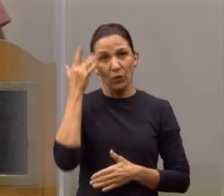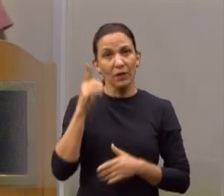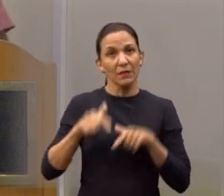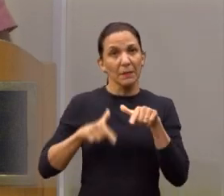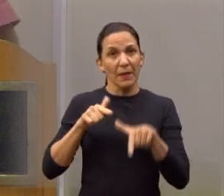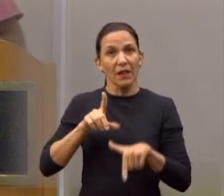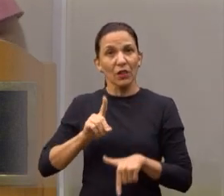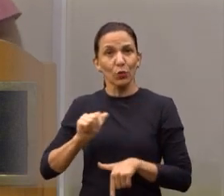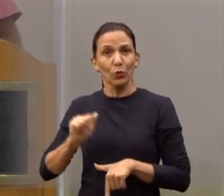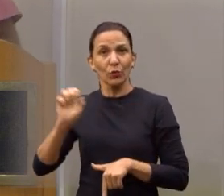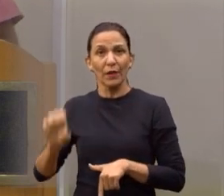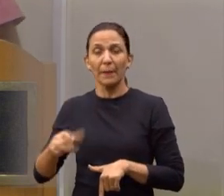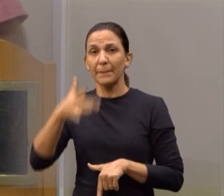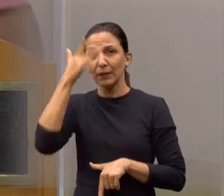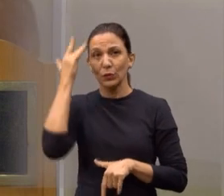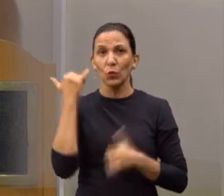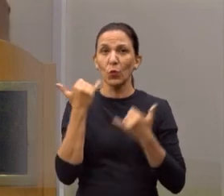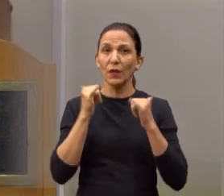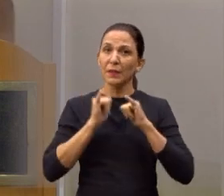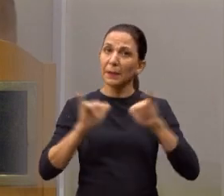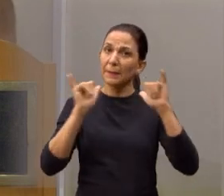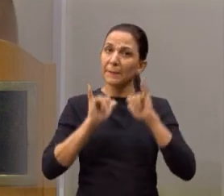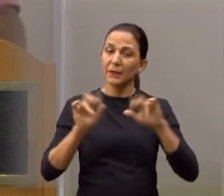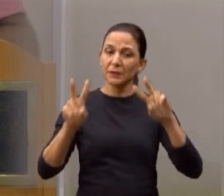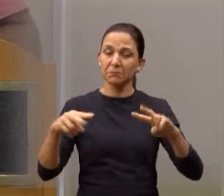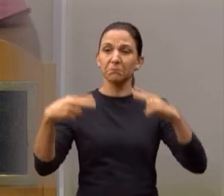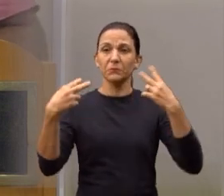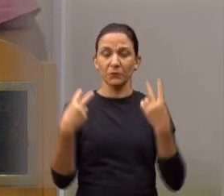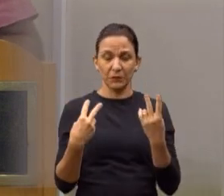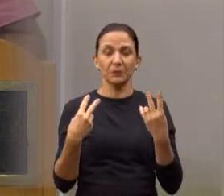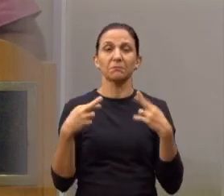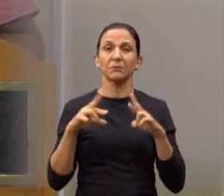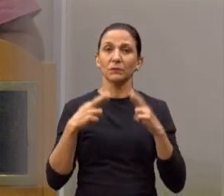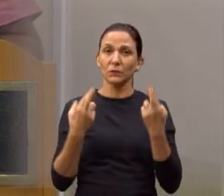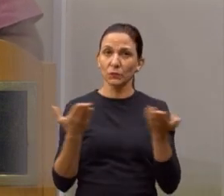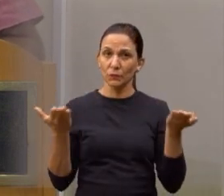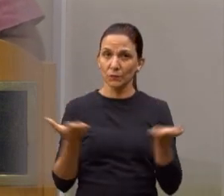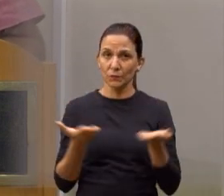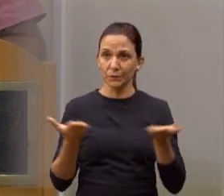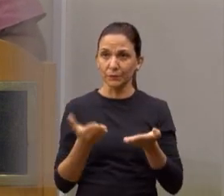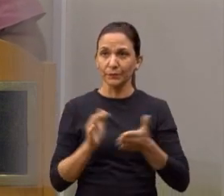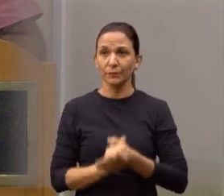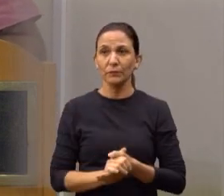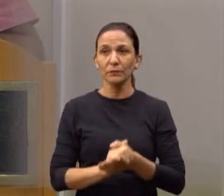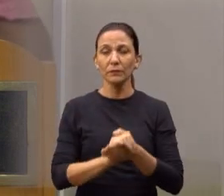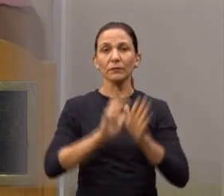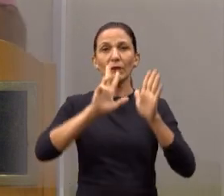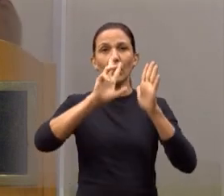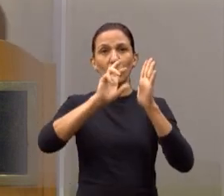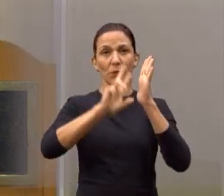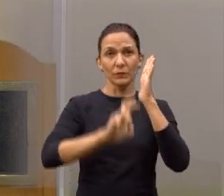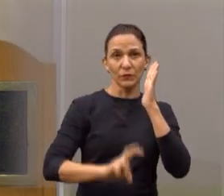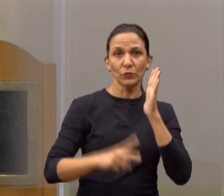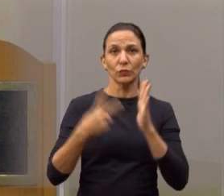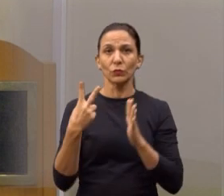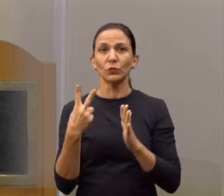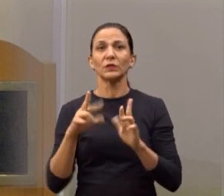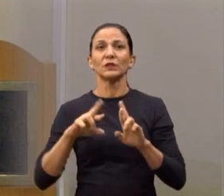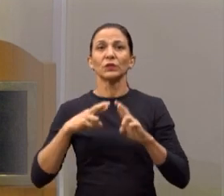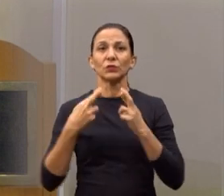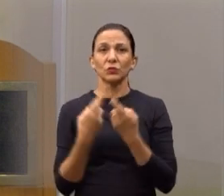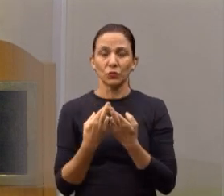DAE o pessoal da Imprensa aqui nos assiste nos acompanha em mais essa sessão hoje cheio de assuntos né duas sessões